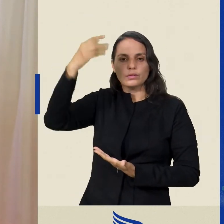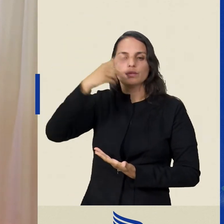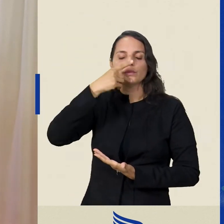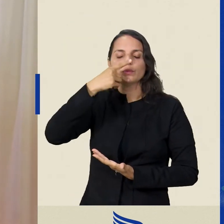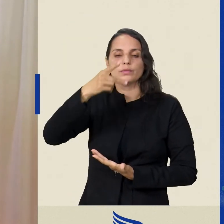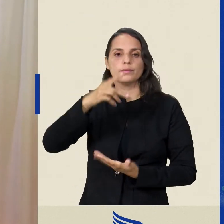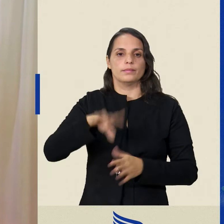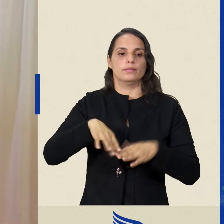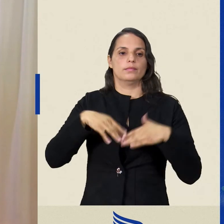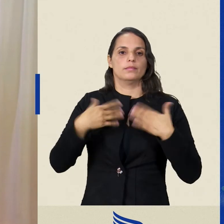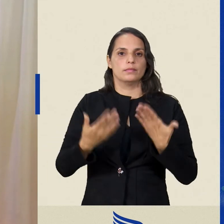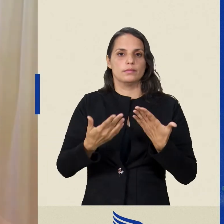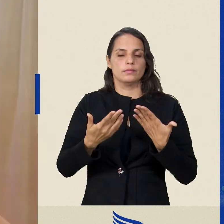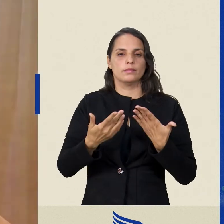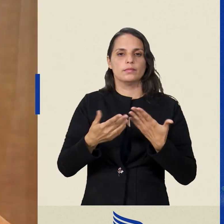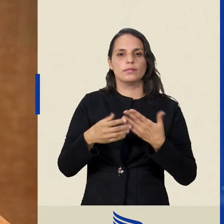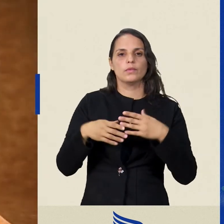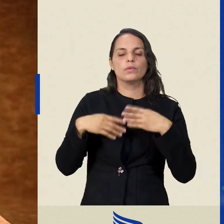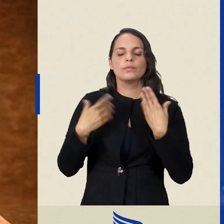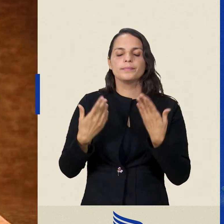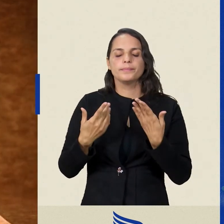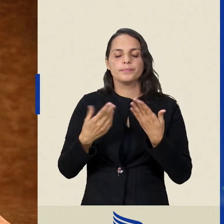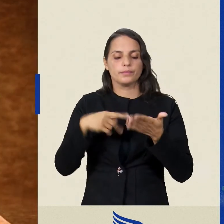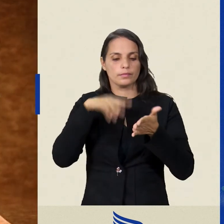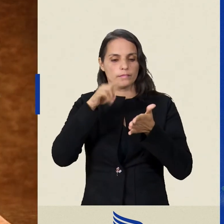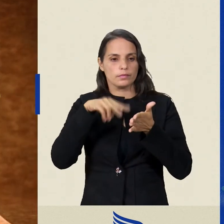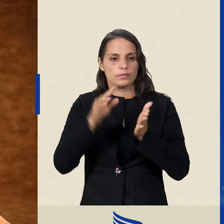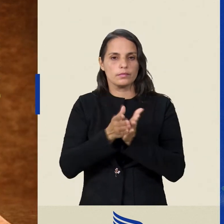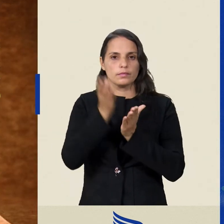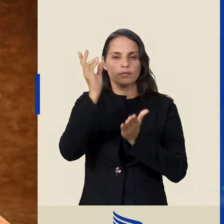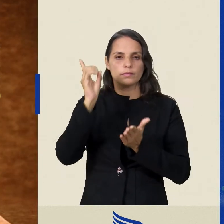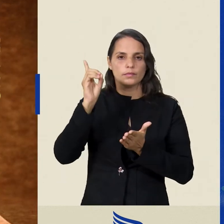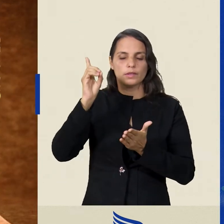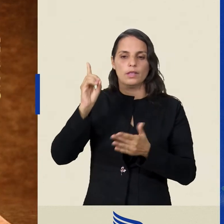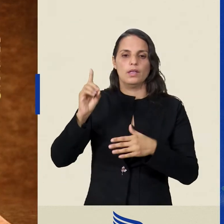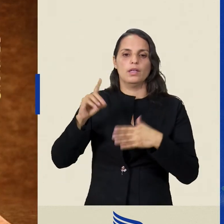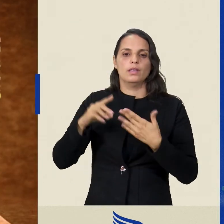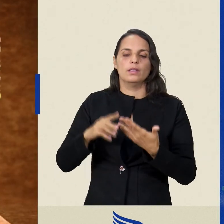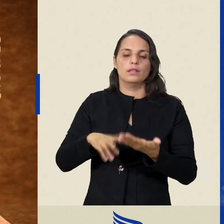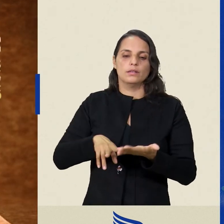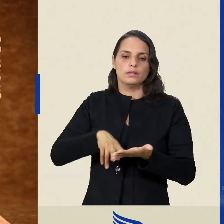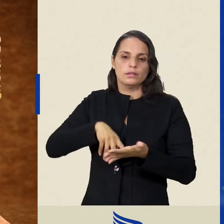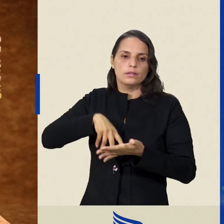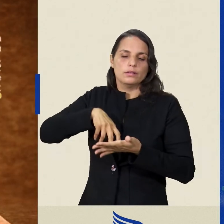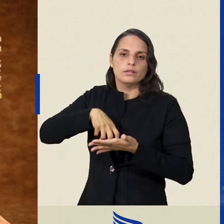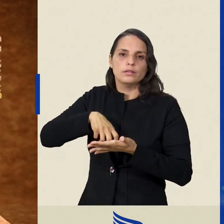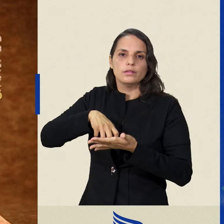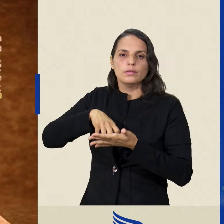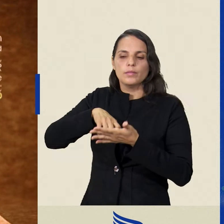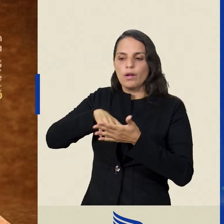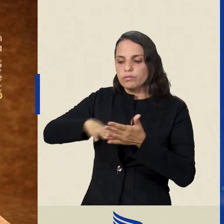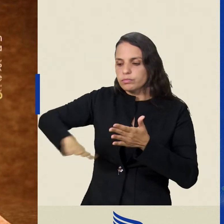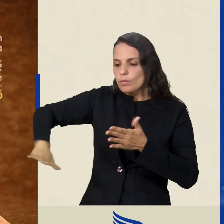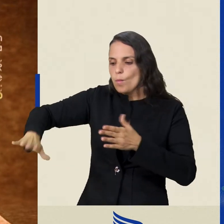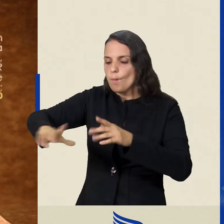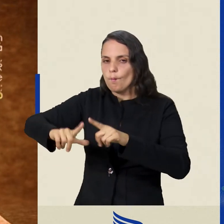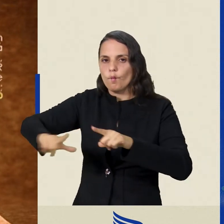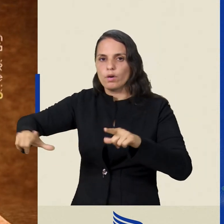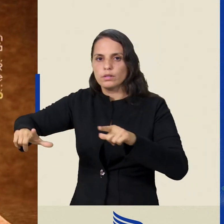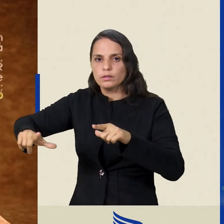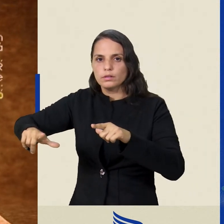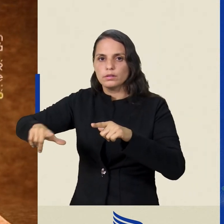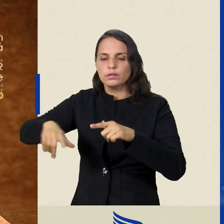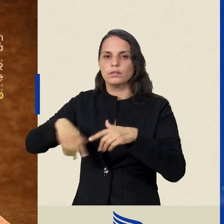Consideremos as seguintes referências bíblicas. E pela manhã cedo se levantaram e saíram ao deserto de Tecoa. E